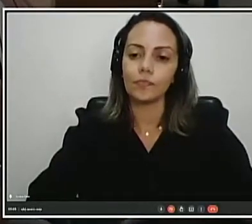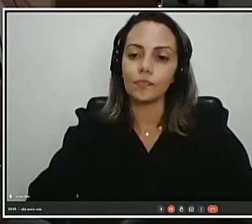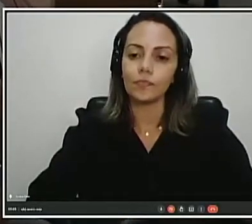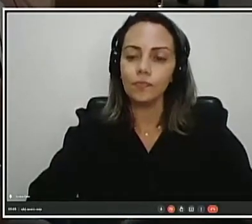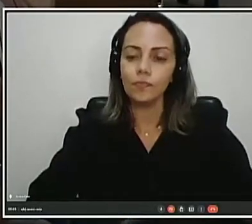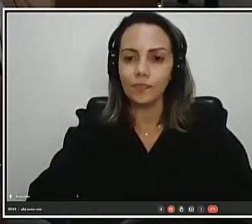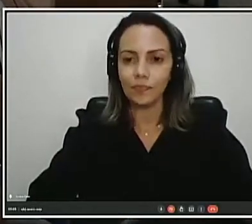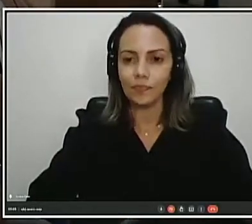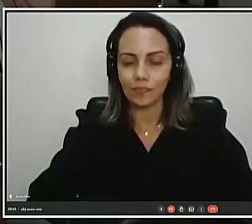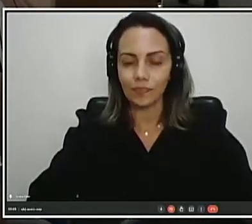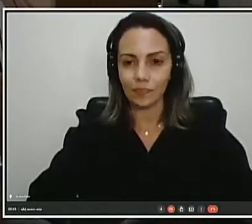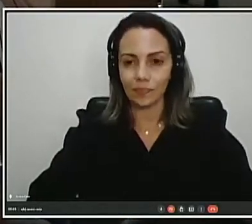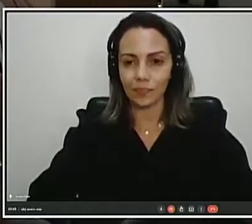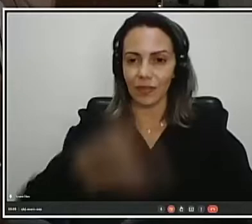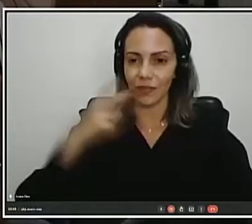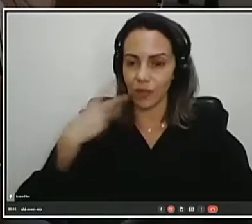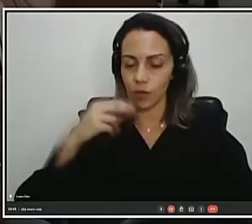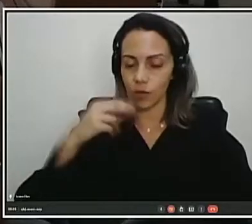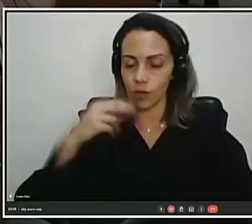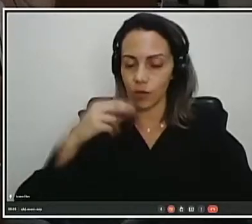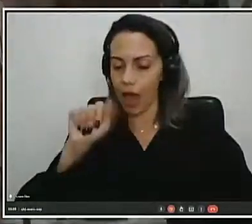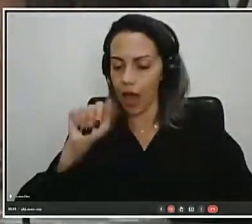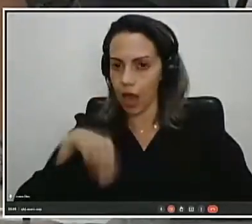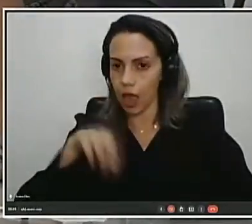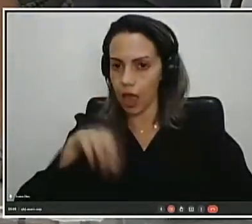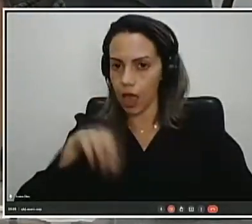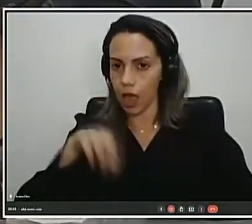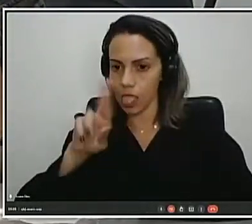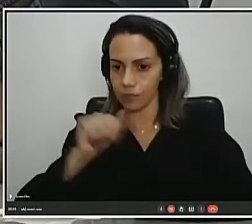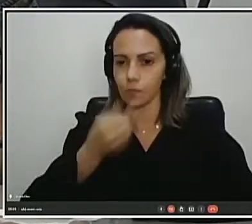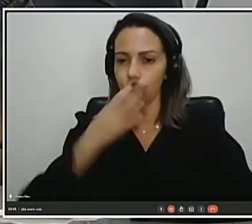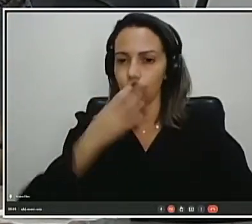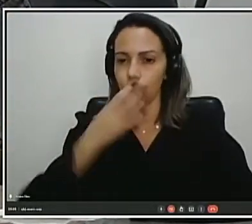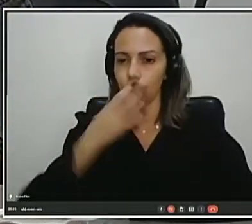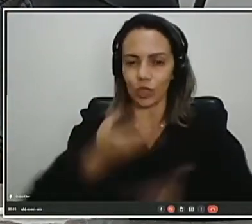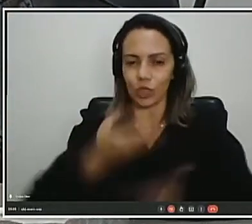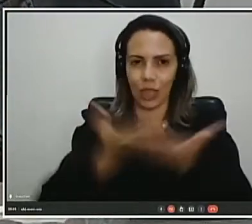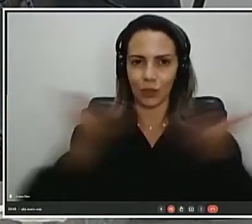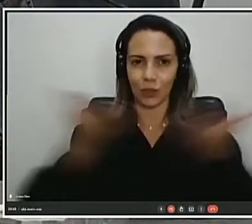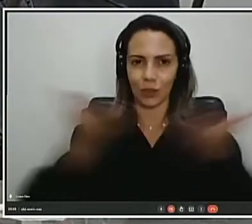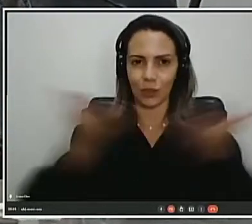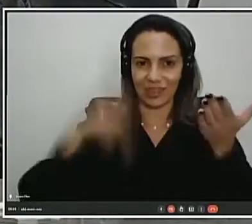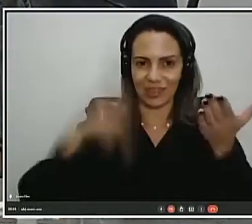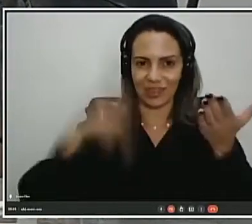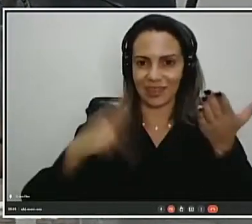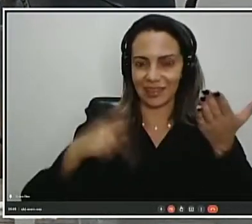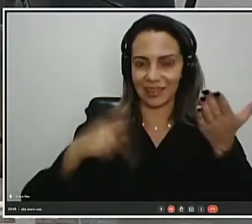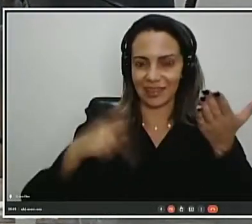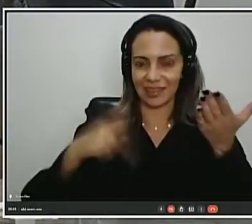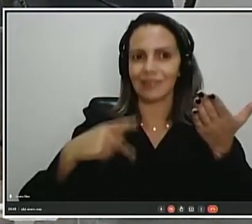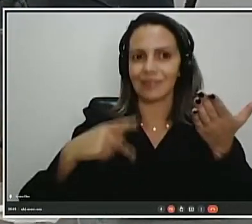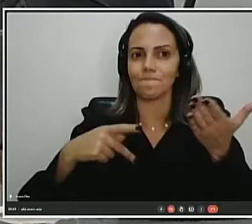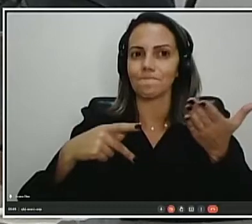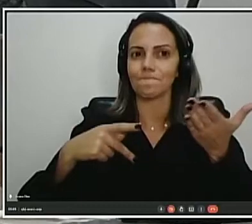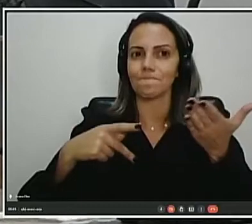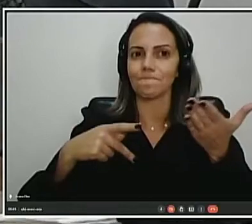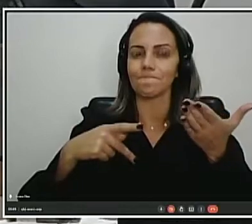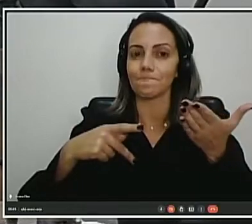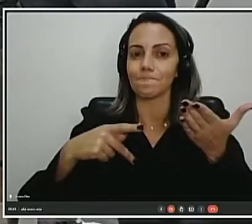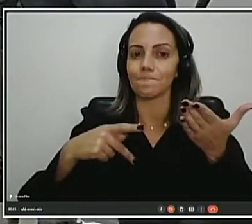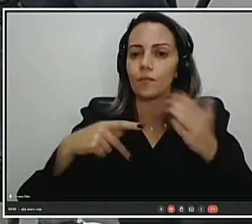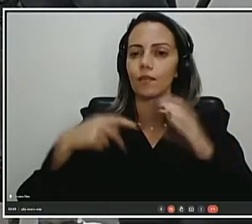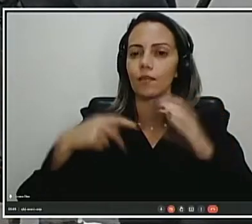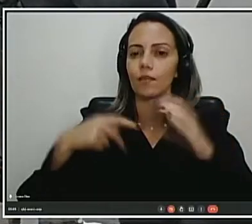Com a palavra, a vereadora Alandra Roveda. Boa noite a todos que se encontram nessa casa, aos que também